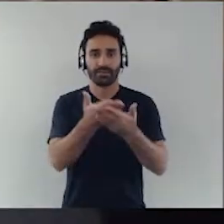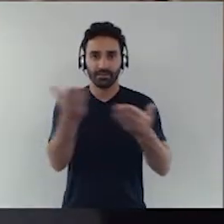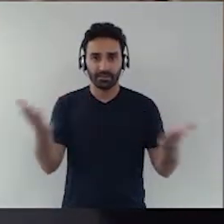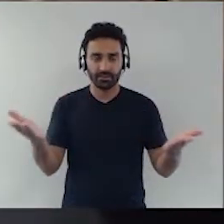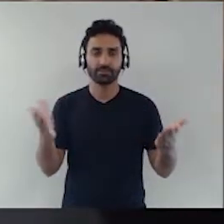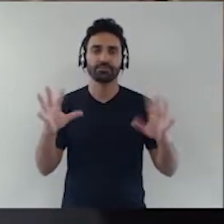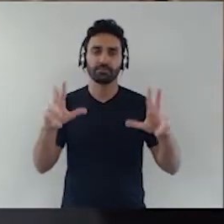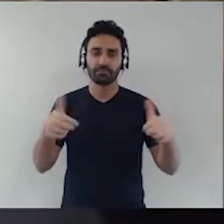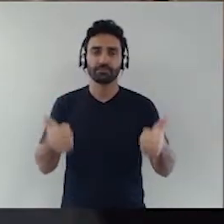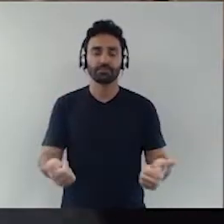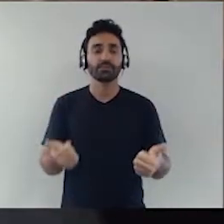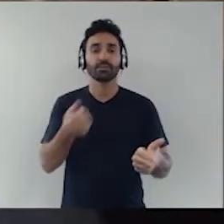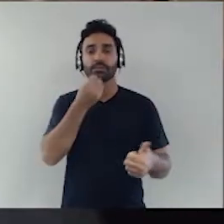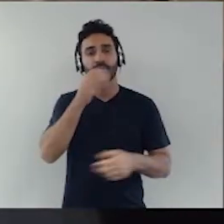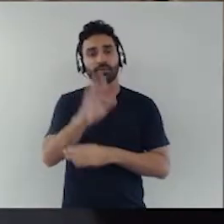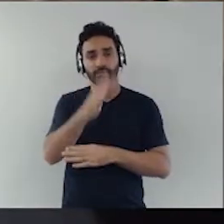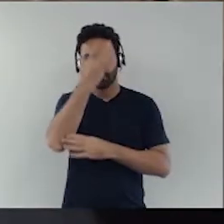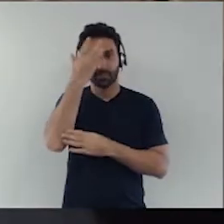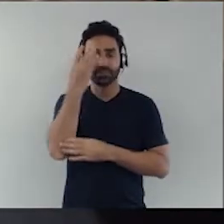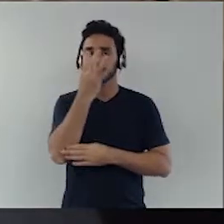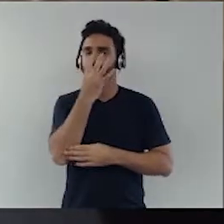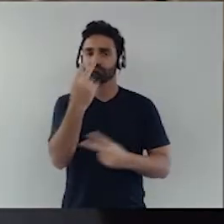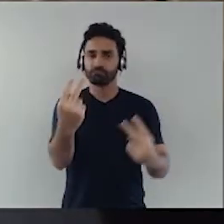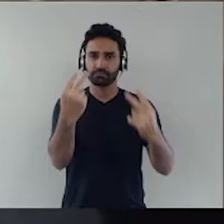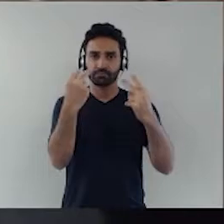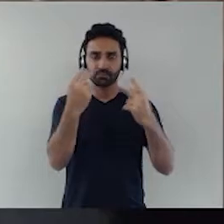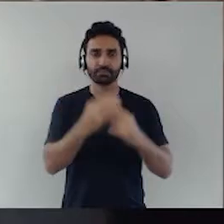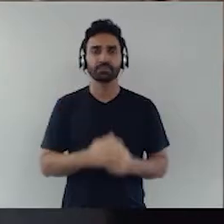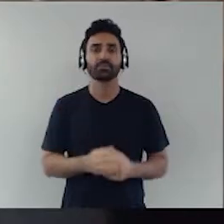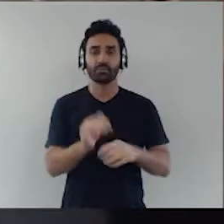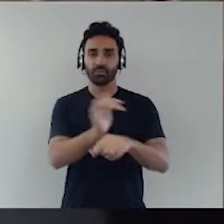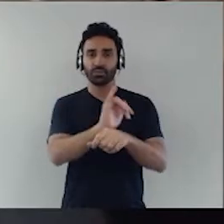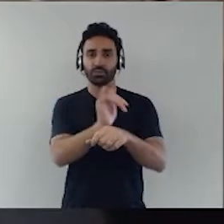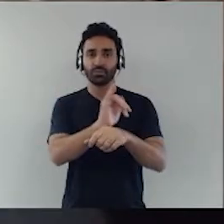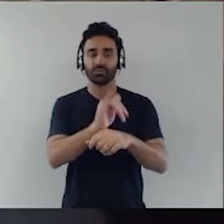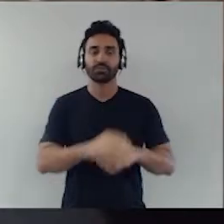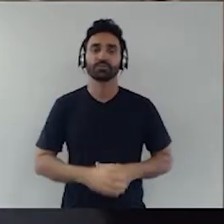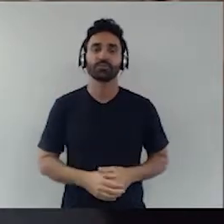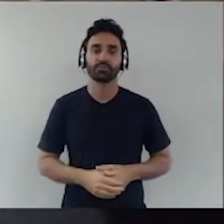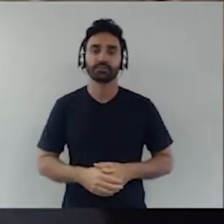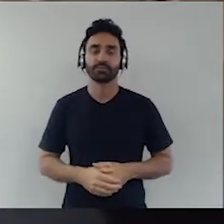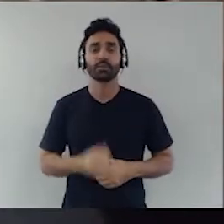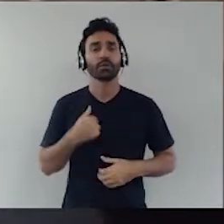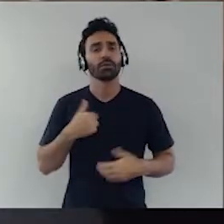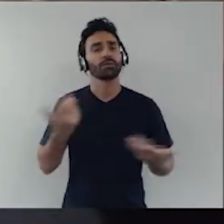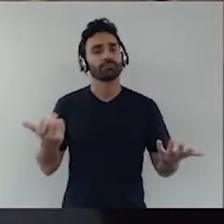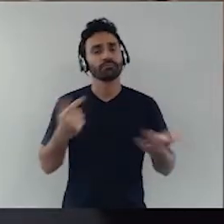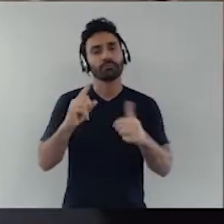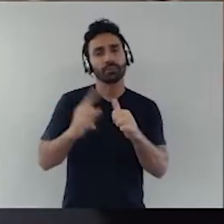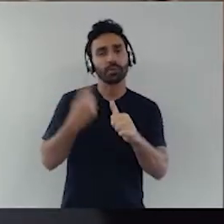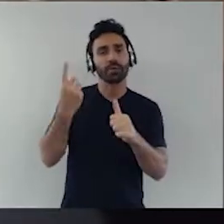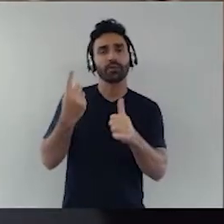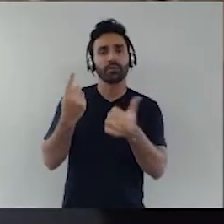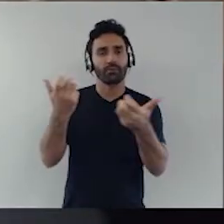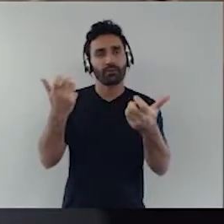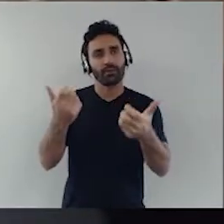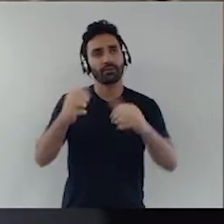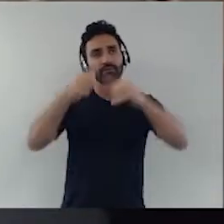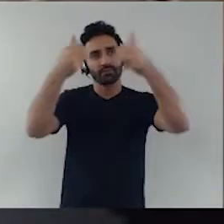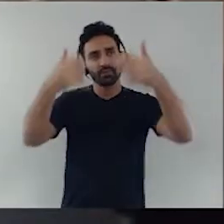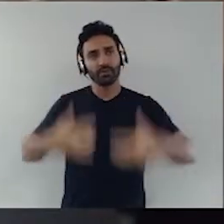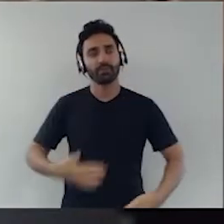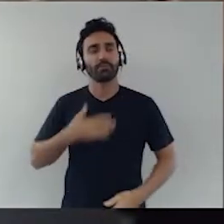Boa tarde quem nos assiste via YouTube. Eu gostaria inicialmente aqui de dizer que é um